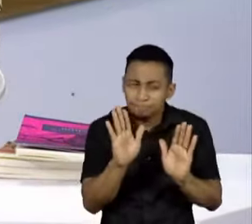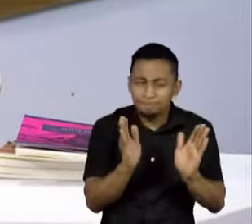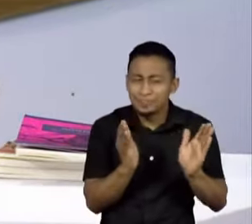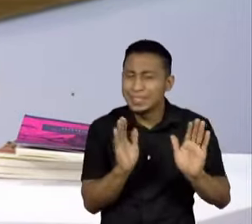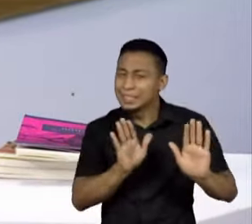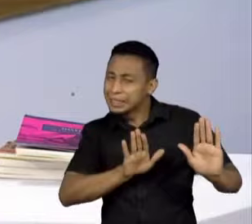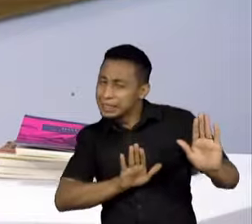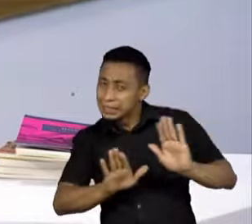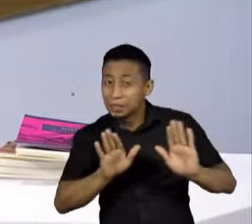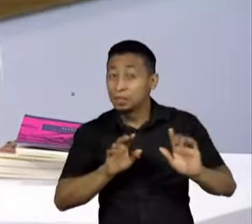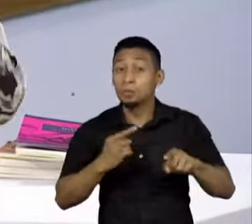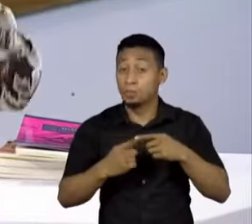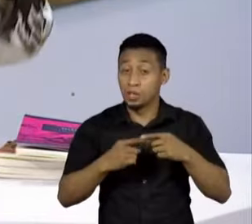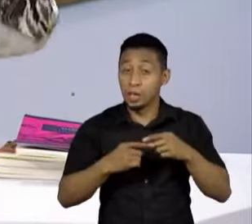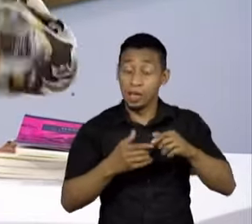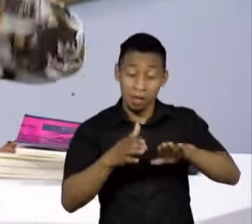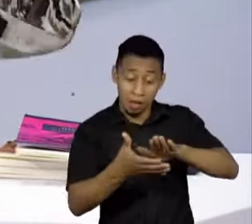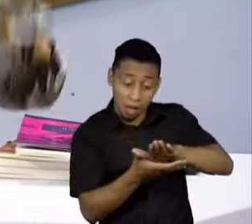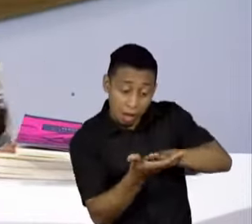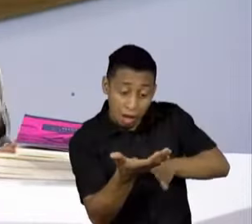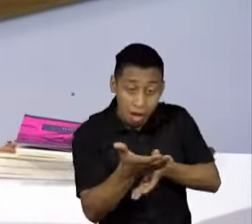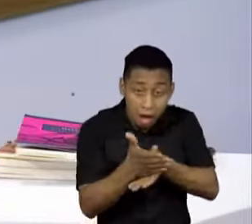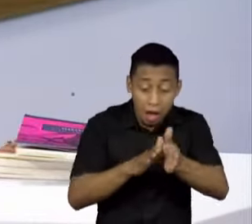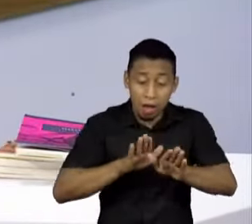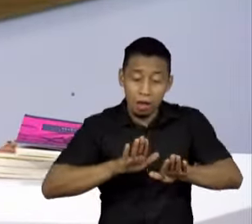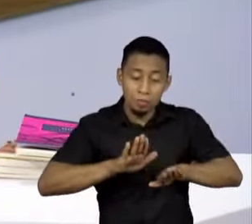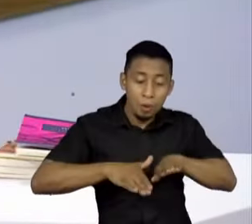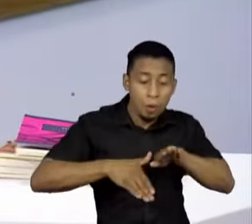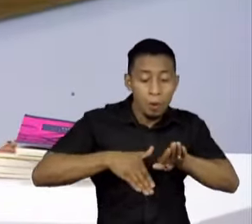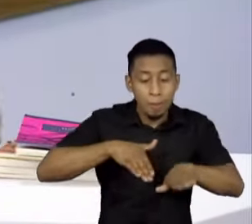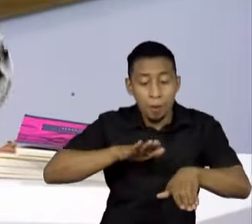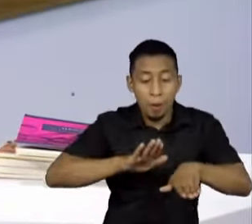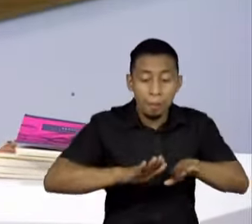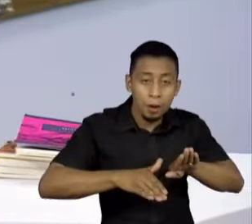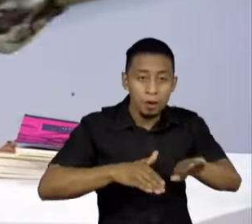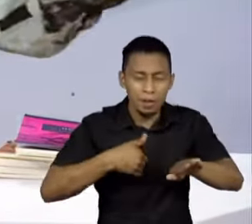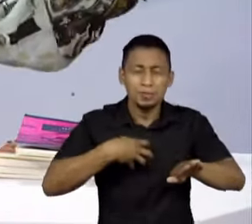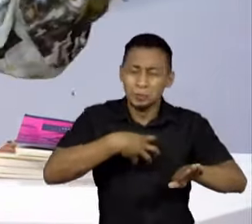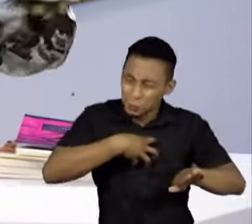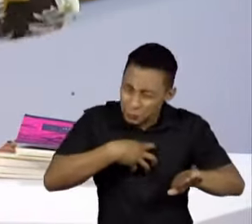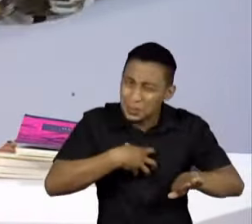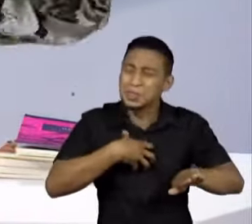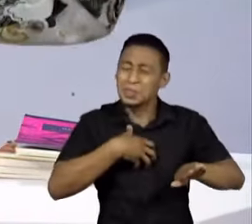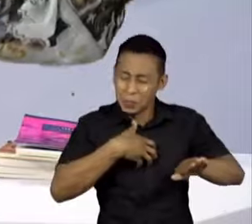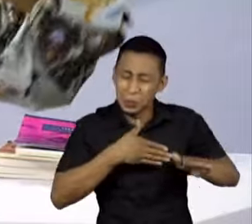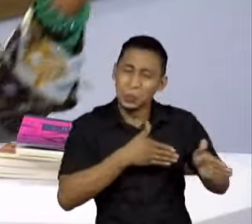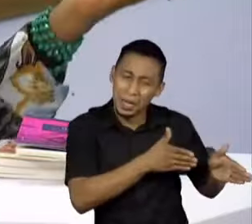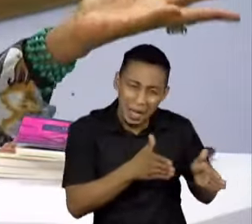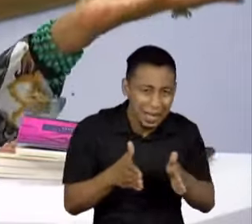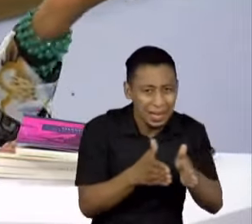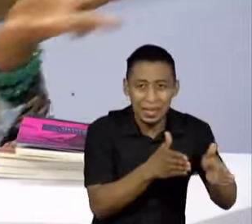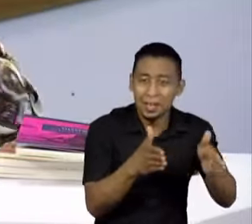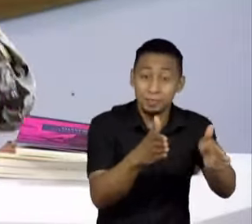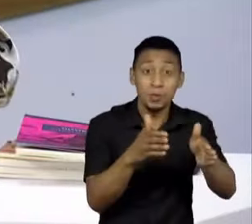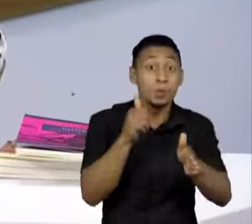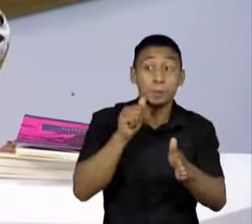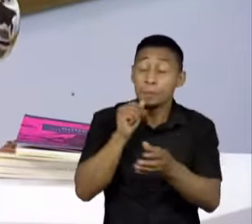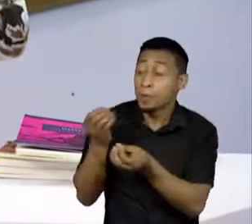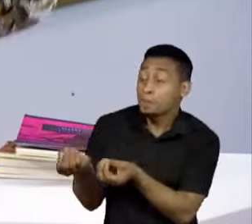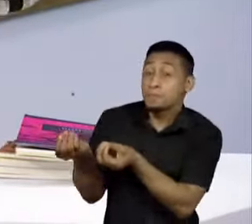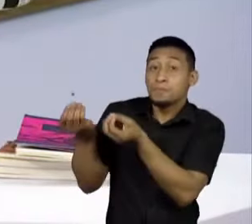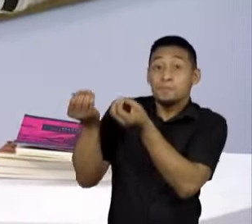quando se anda descalço, cada dedo olha a estrada. Foi mãe que me dissegou para os cantos milagreiros da